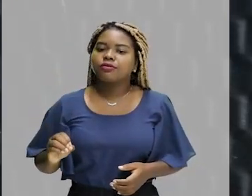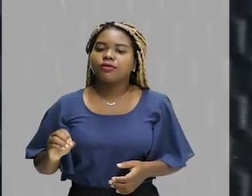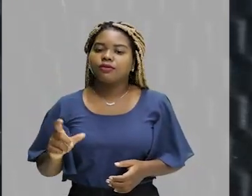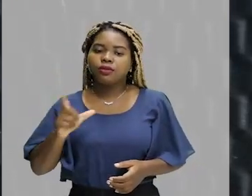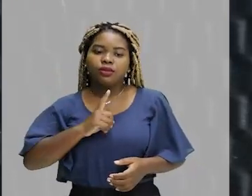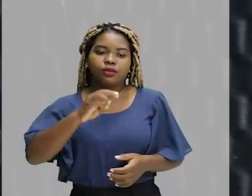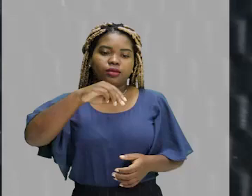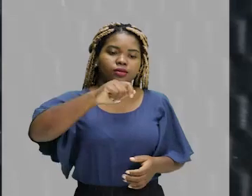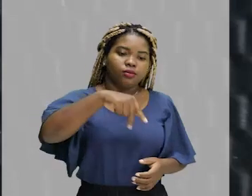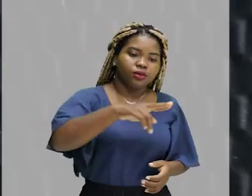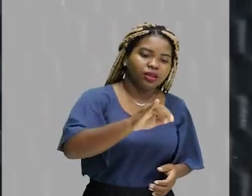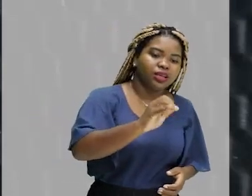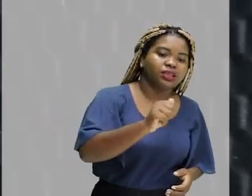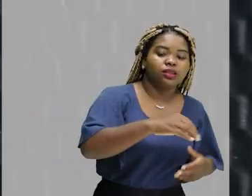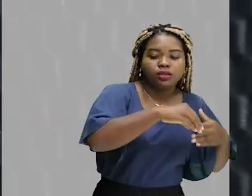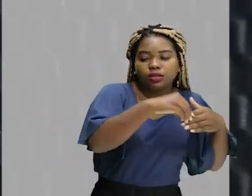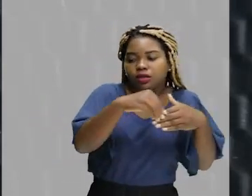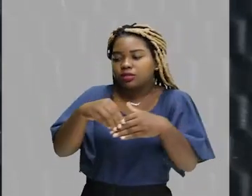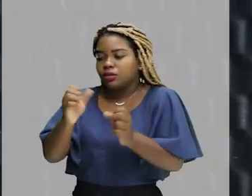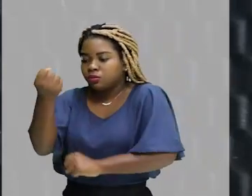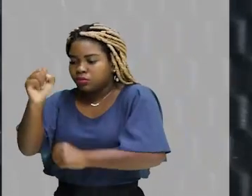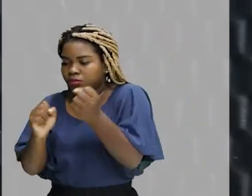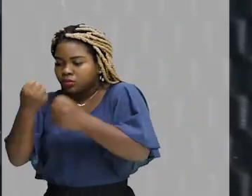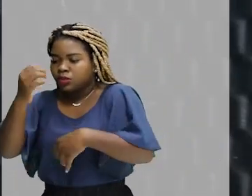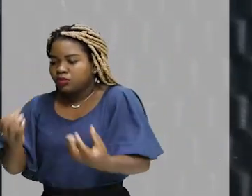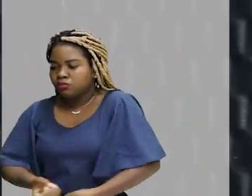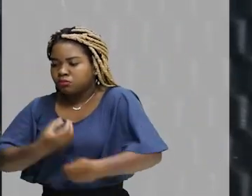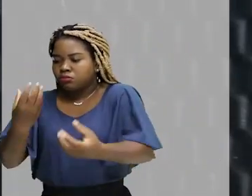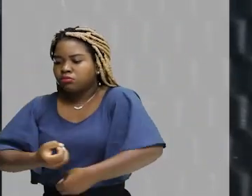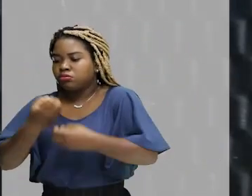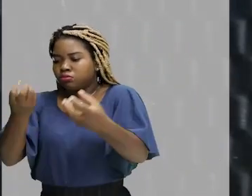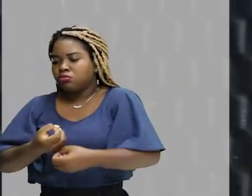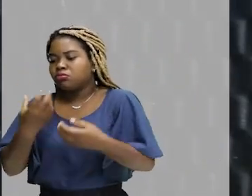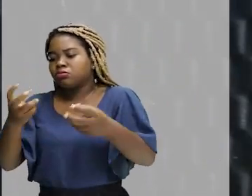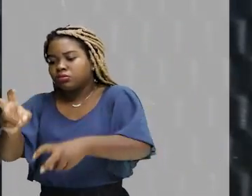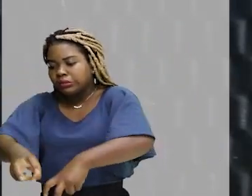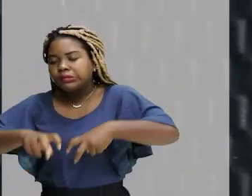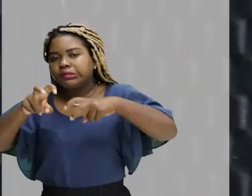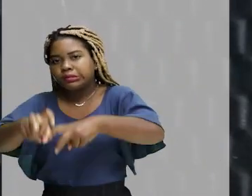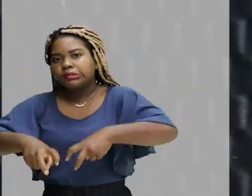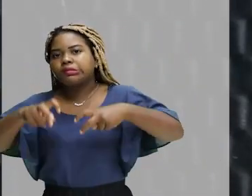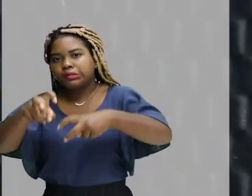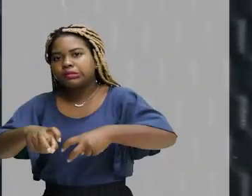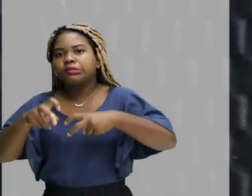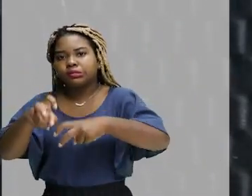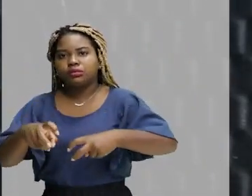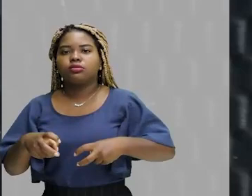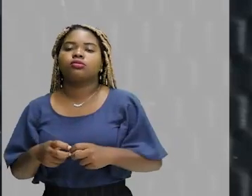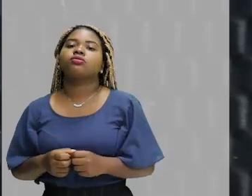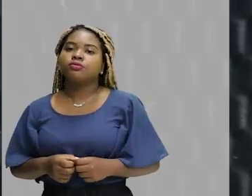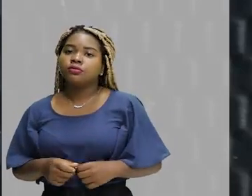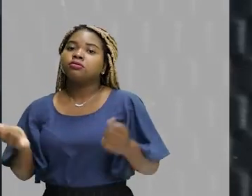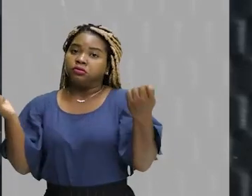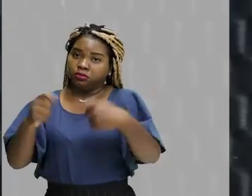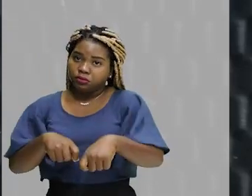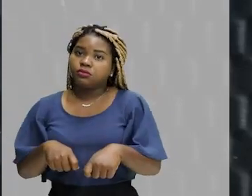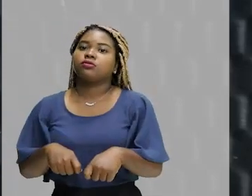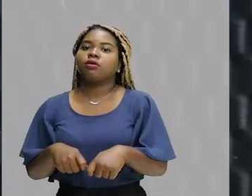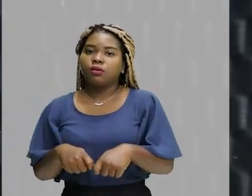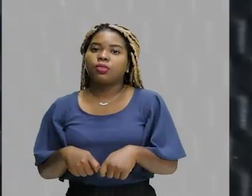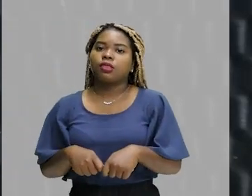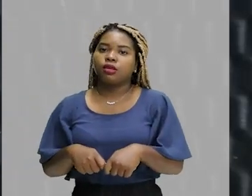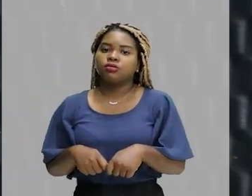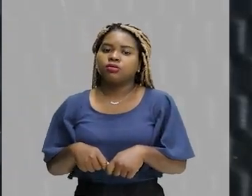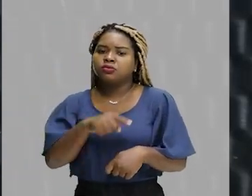seja, a produção em larga escala, a produtividade também da riqueza em grande quantidade e a possibilidade de você